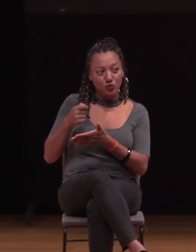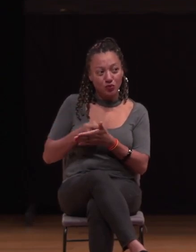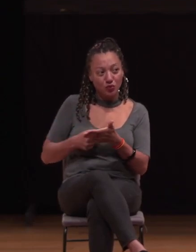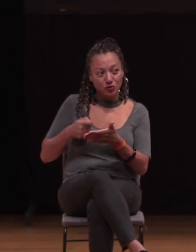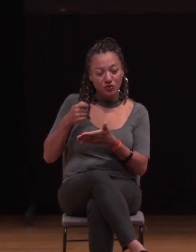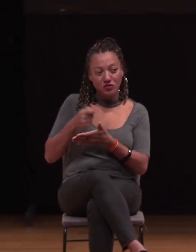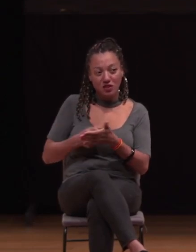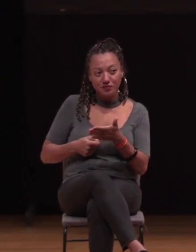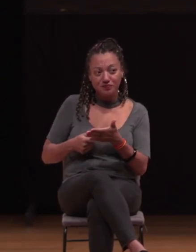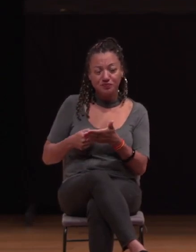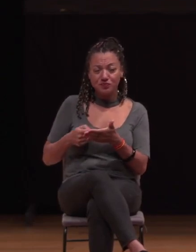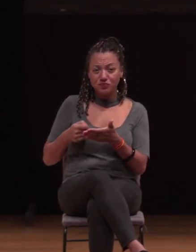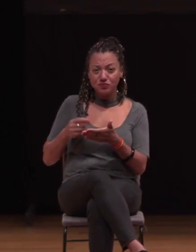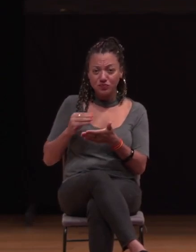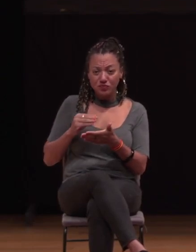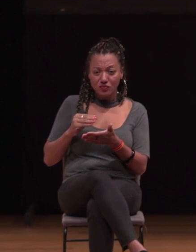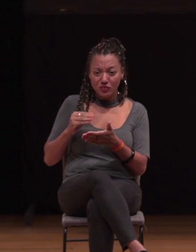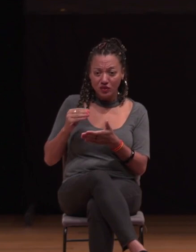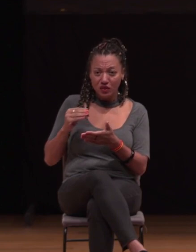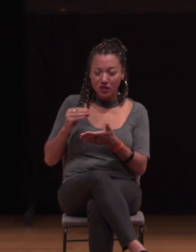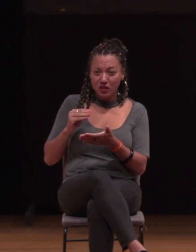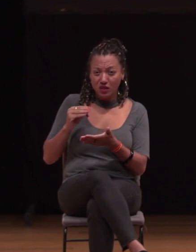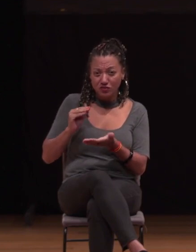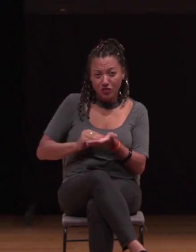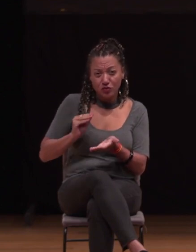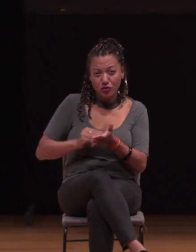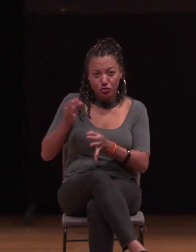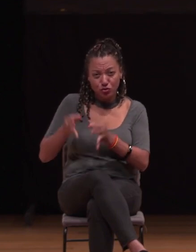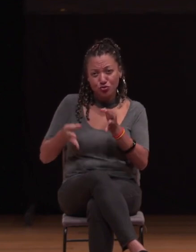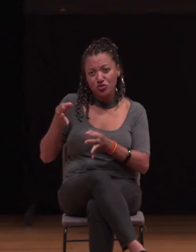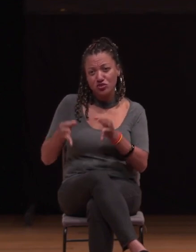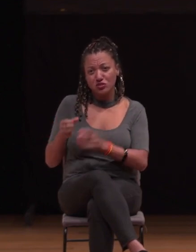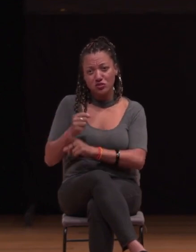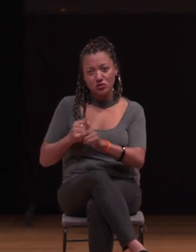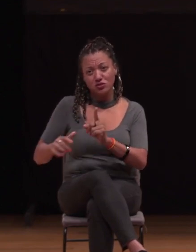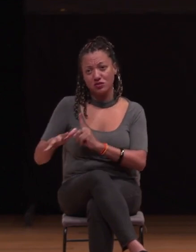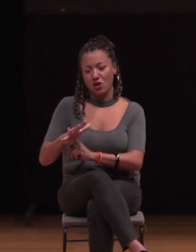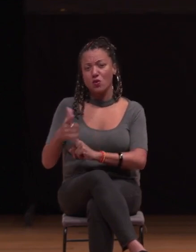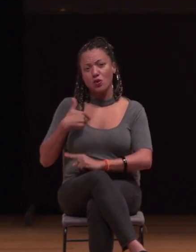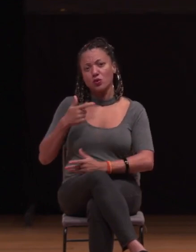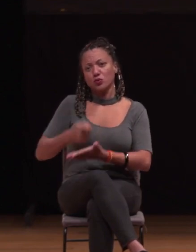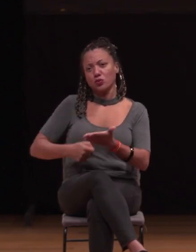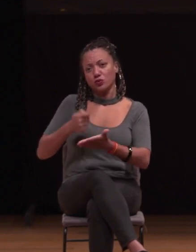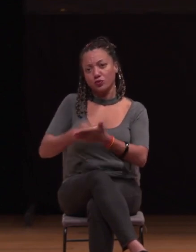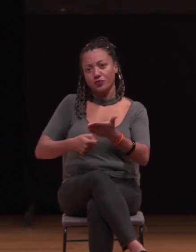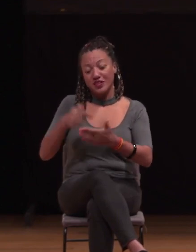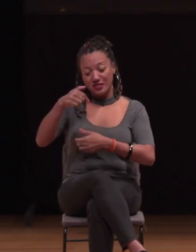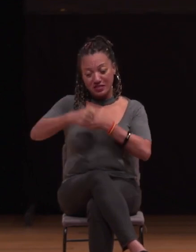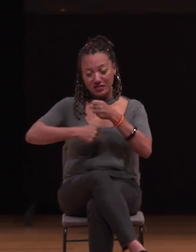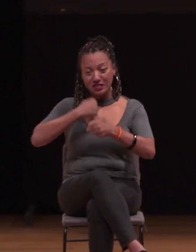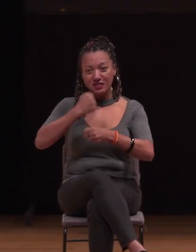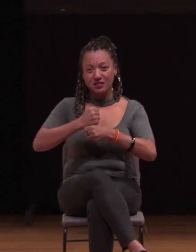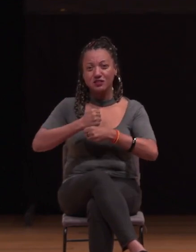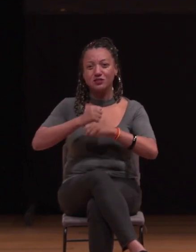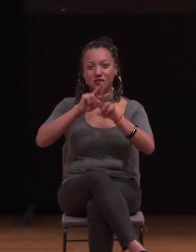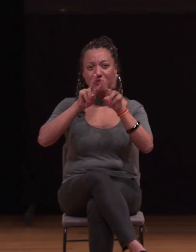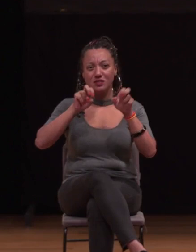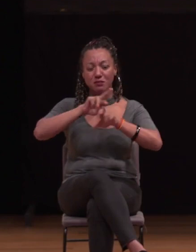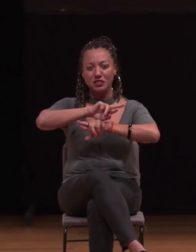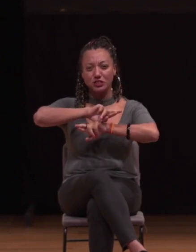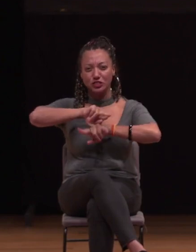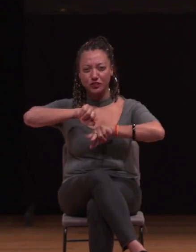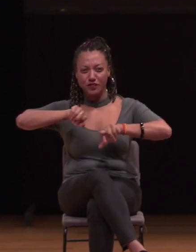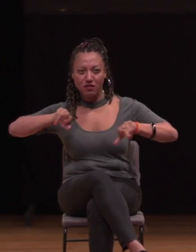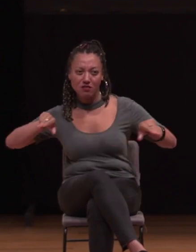as injustiças sociais é absurda. E esse ano a gente está falando sobre as diferenças,